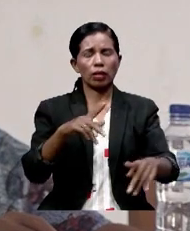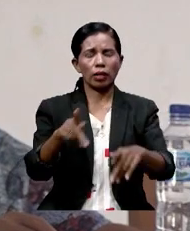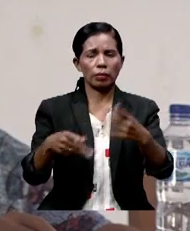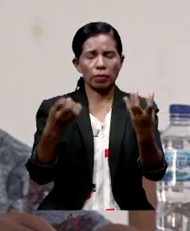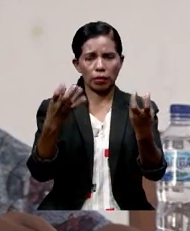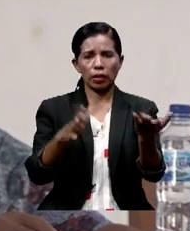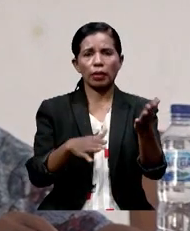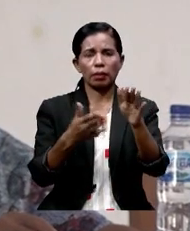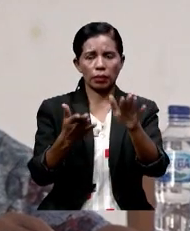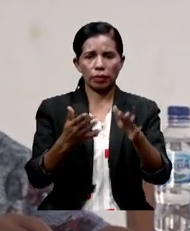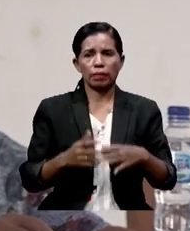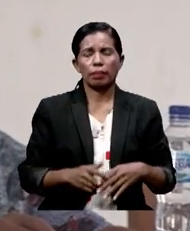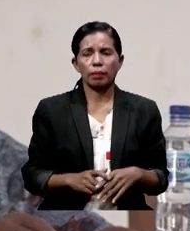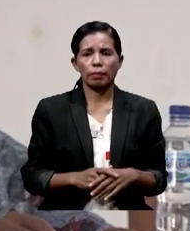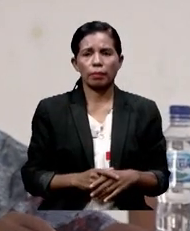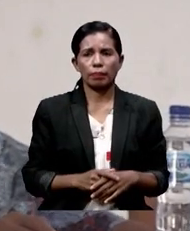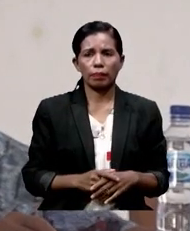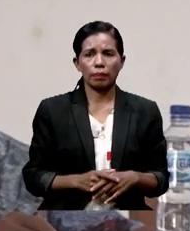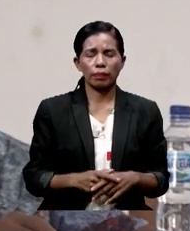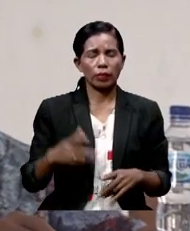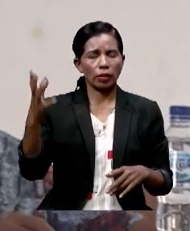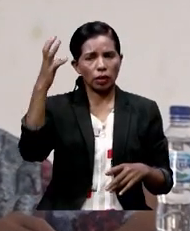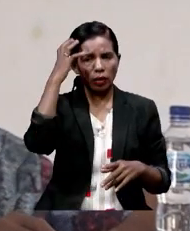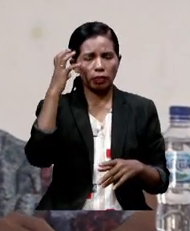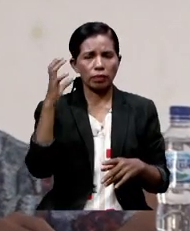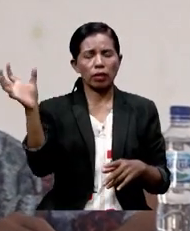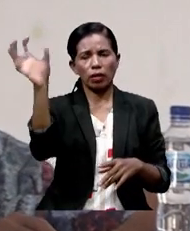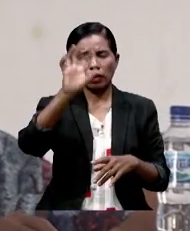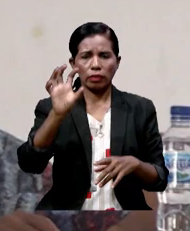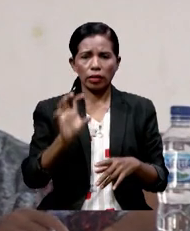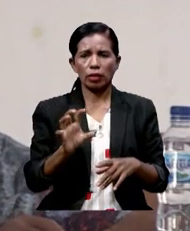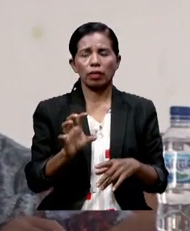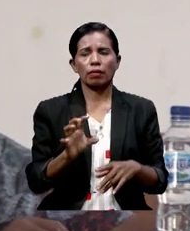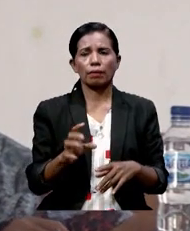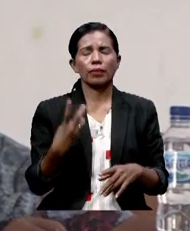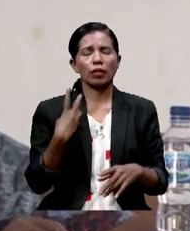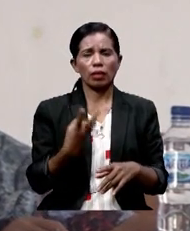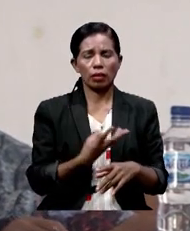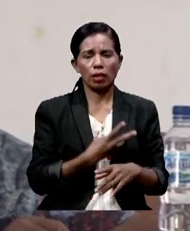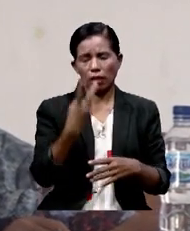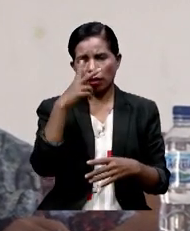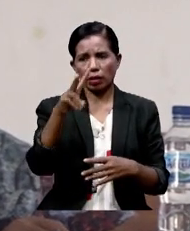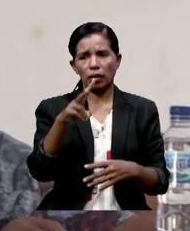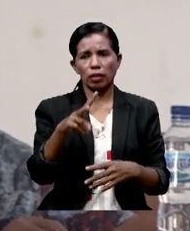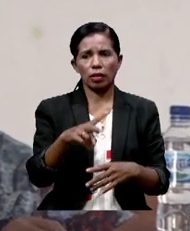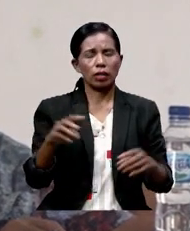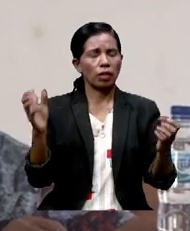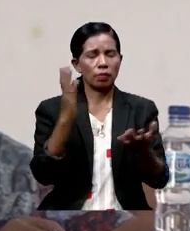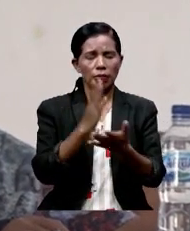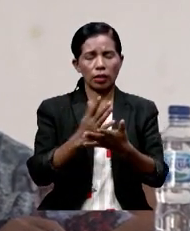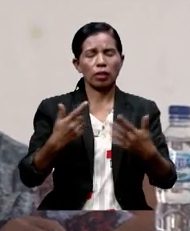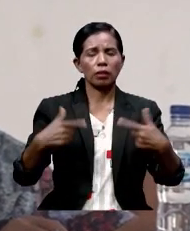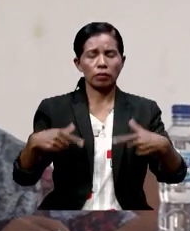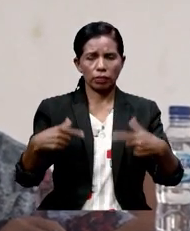barium, mate. E a África, no Sudão do Sul, Sudão do Norte, lá para. Iêmen, lá